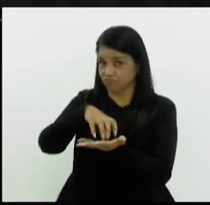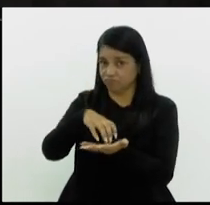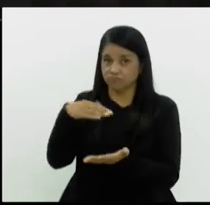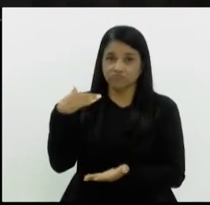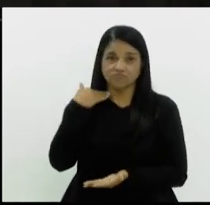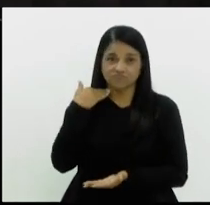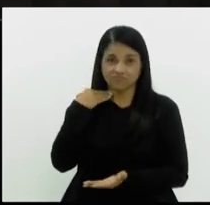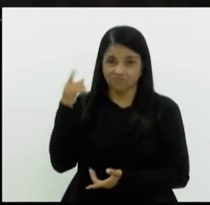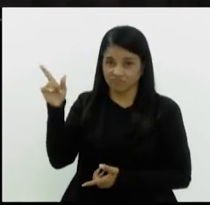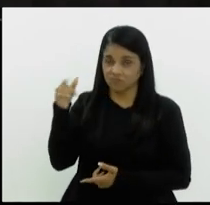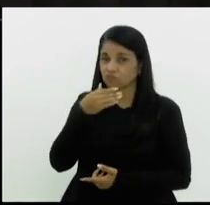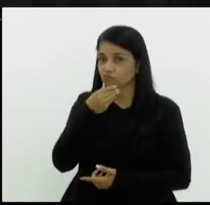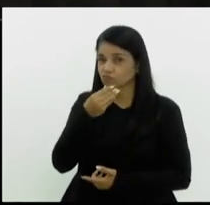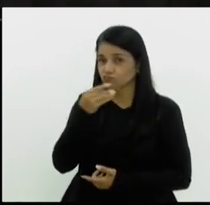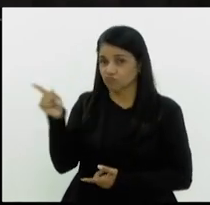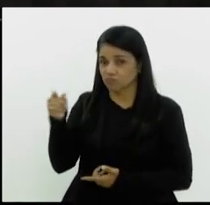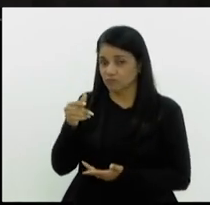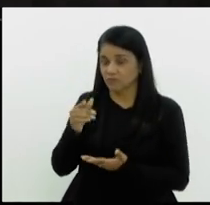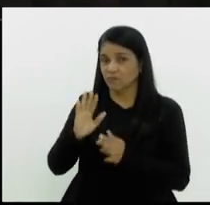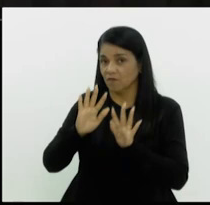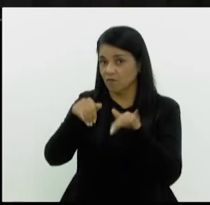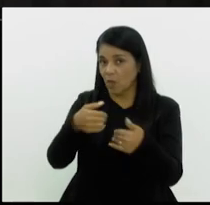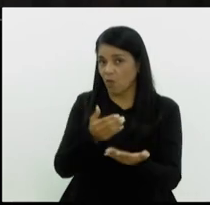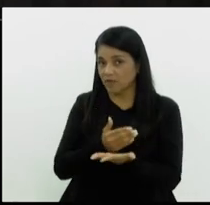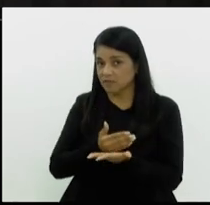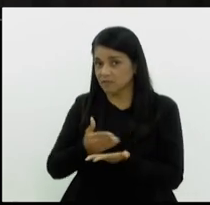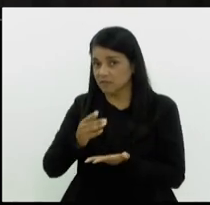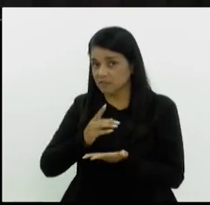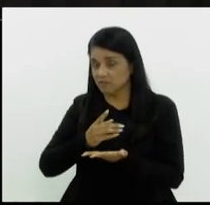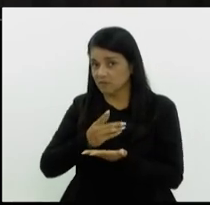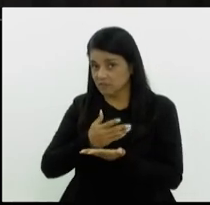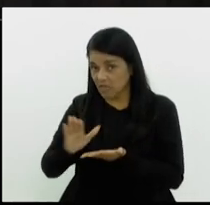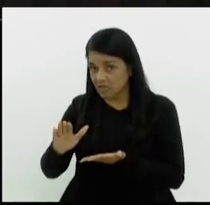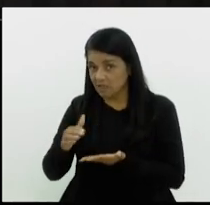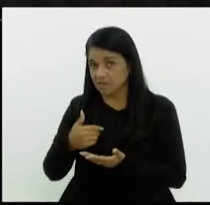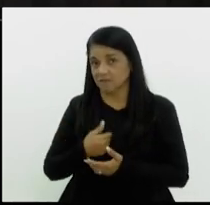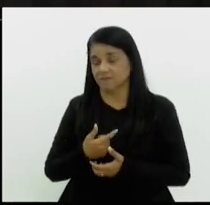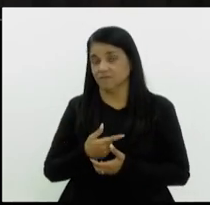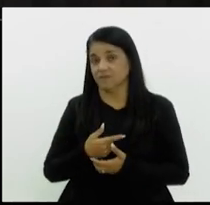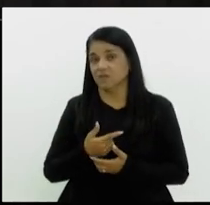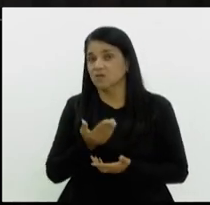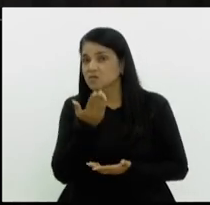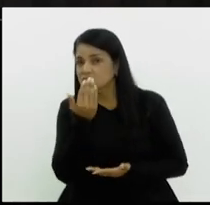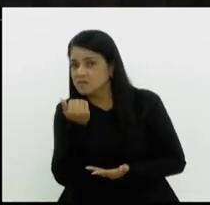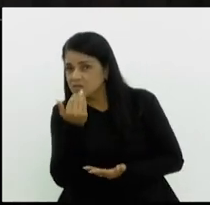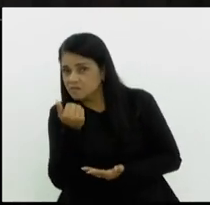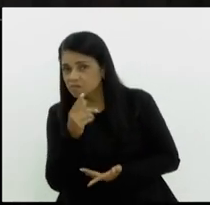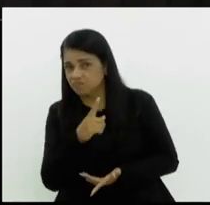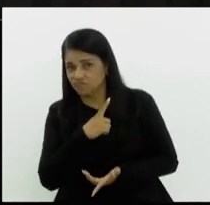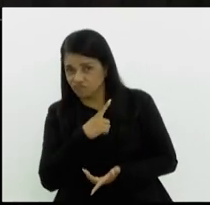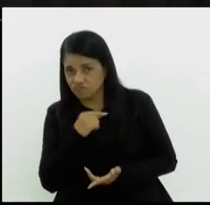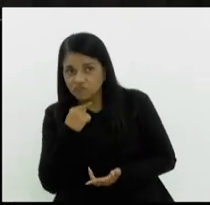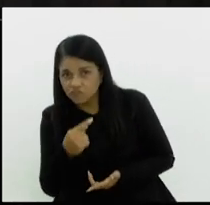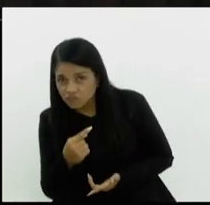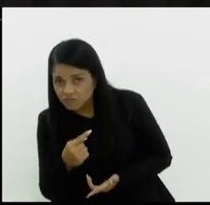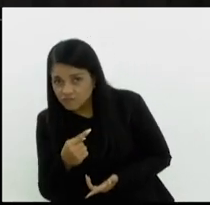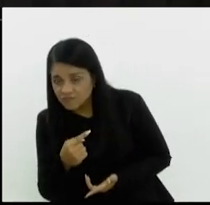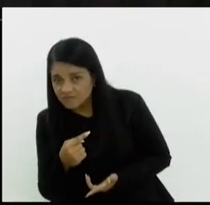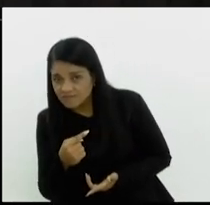final do ano. Mas, e os alimentos? alguma dúvida que eles